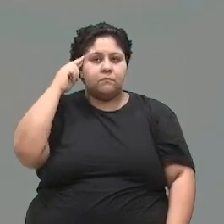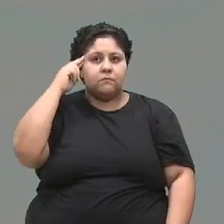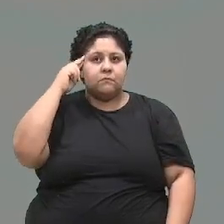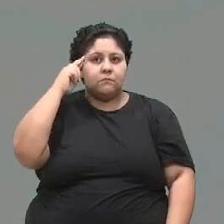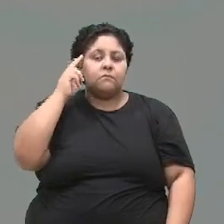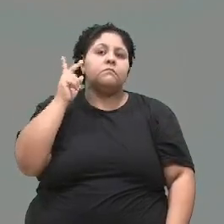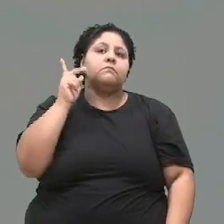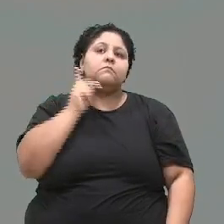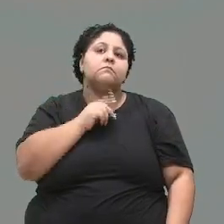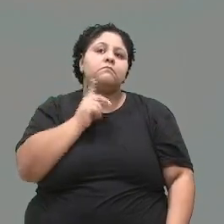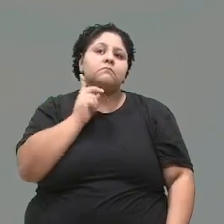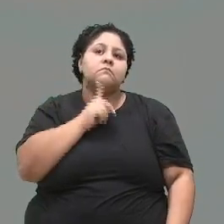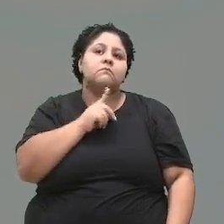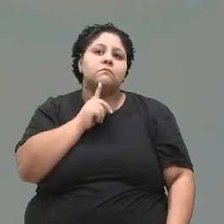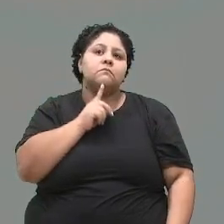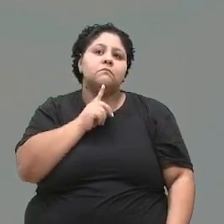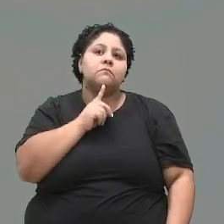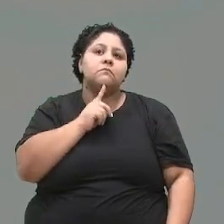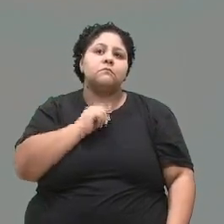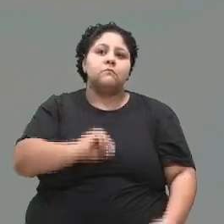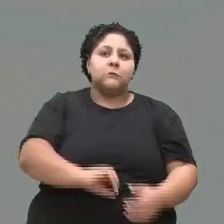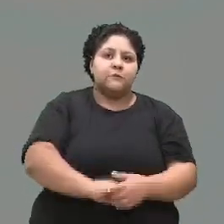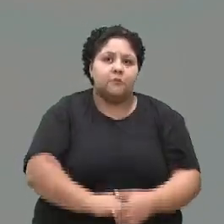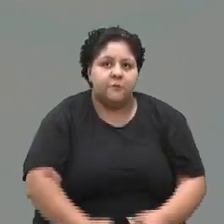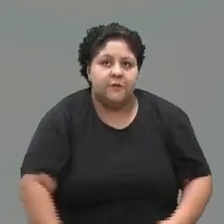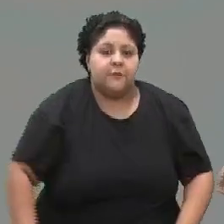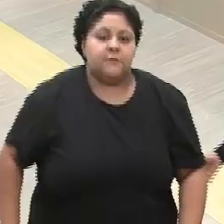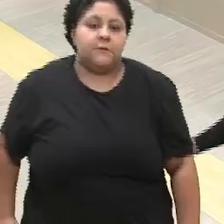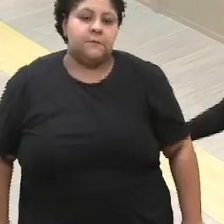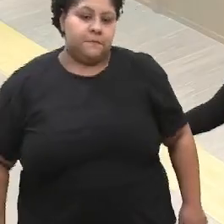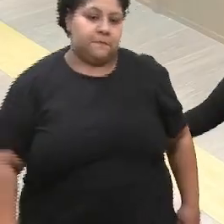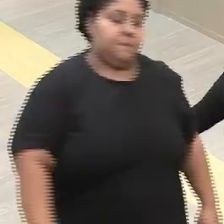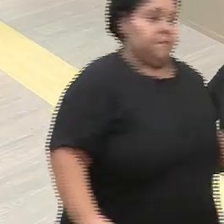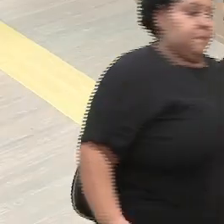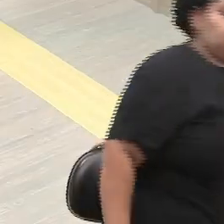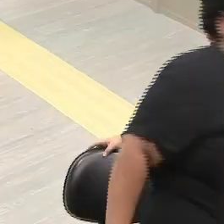Renato Oliveira. Obrigada, vereadora Rose.